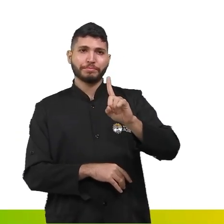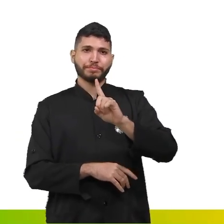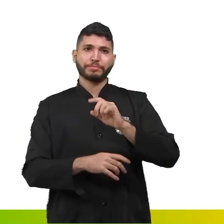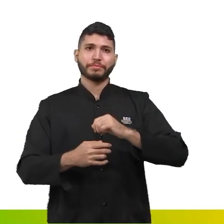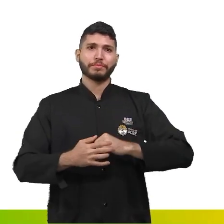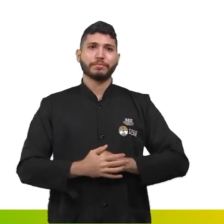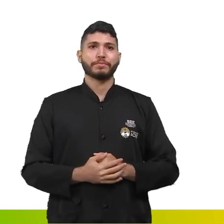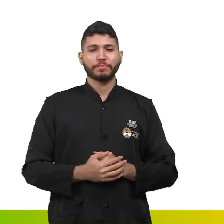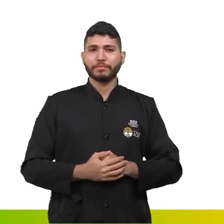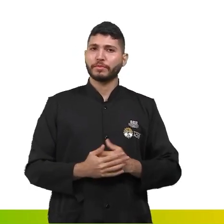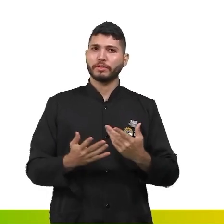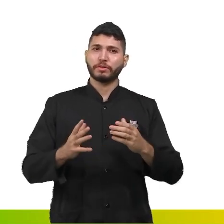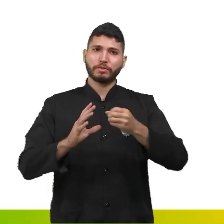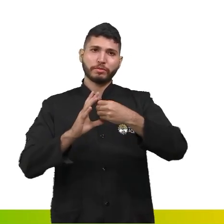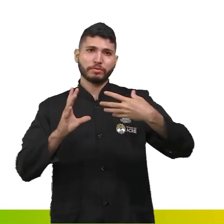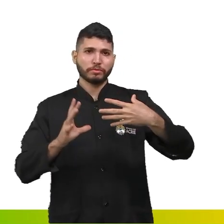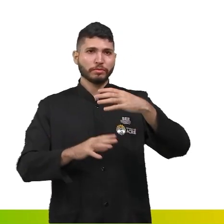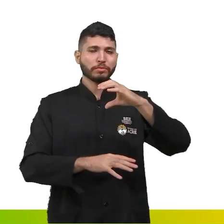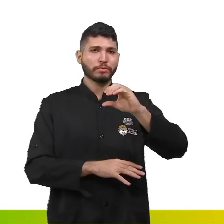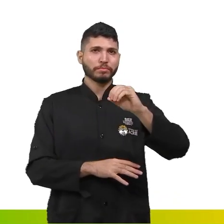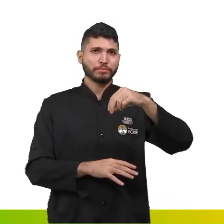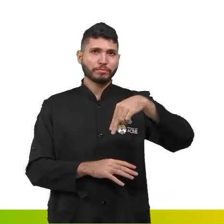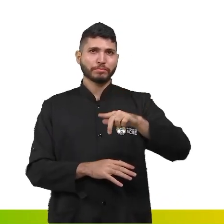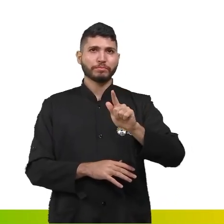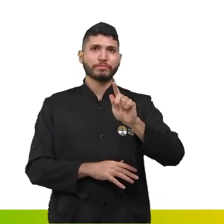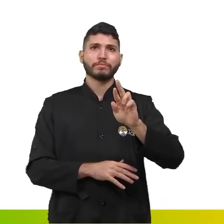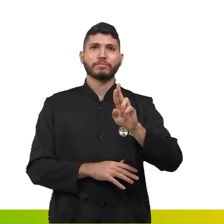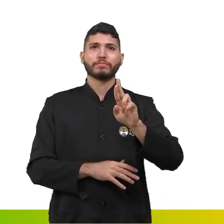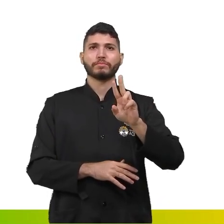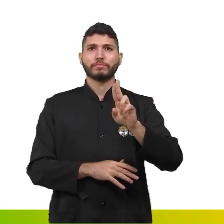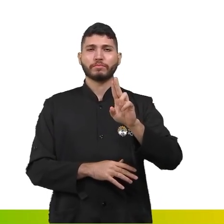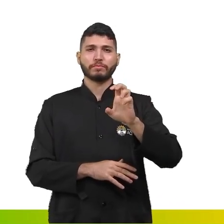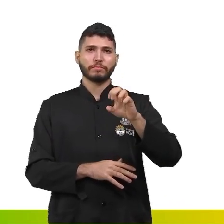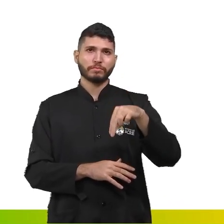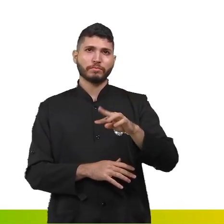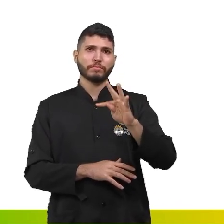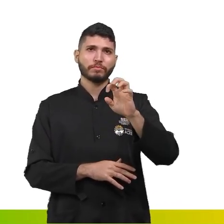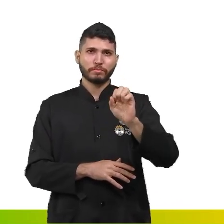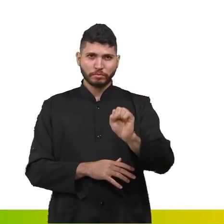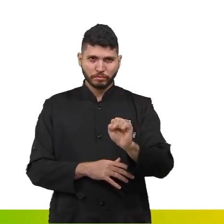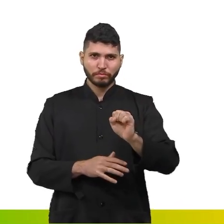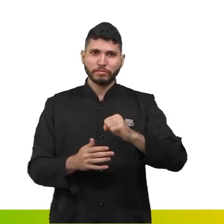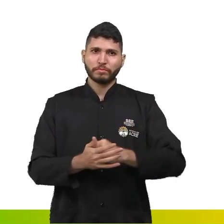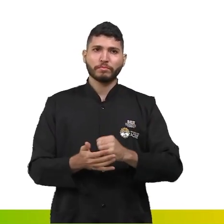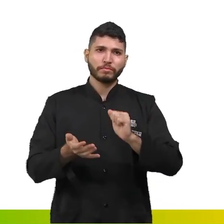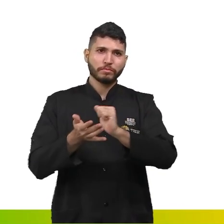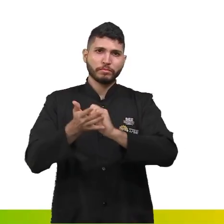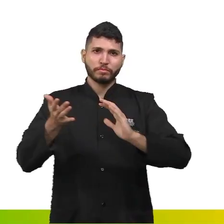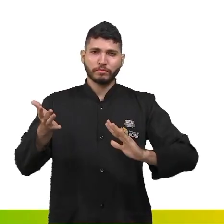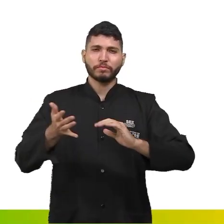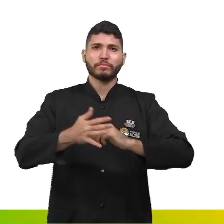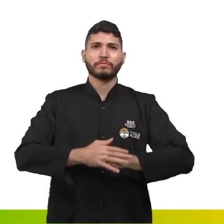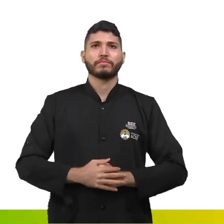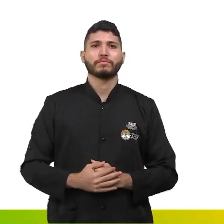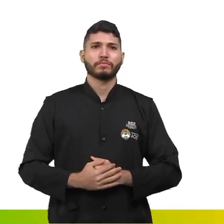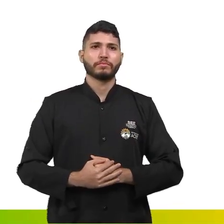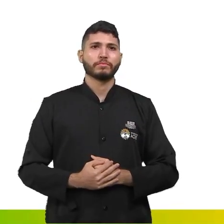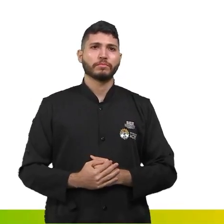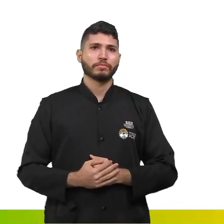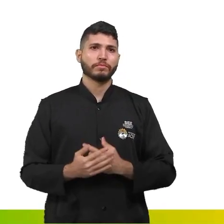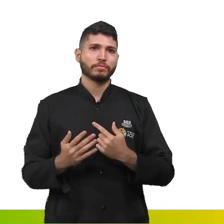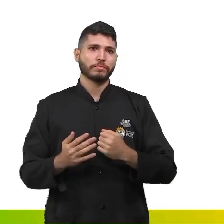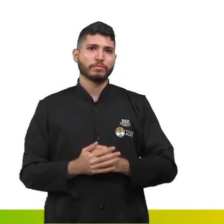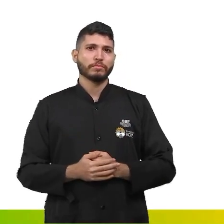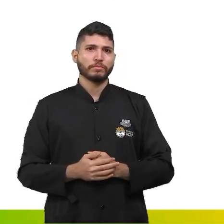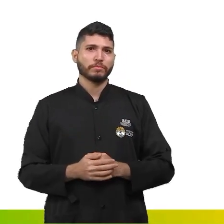casos de congruência. Vamos lá. Vamos resolver a primeira questão. No